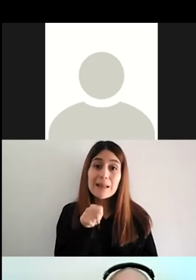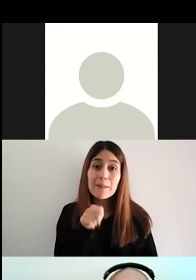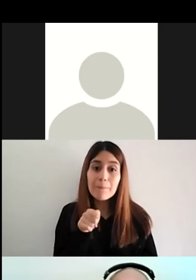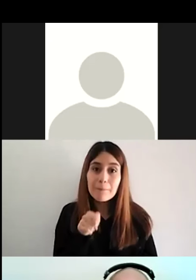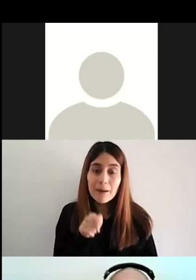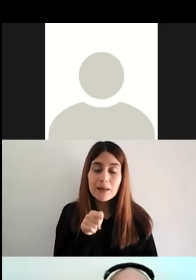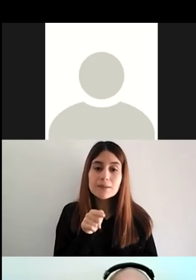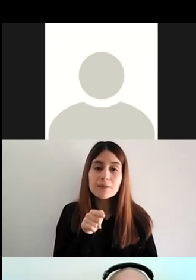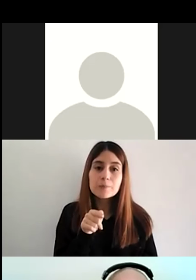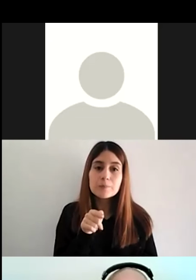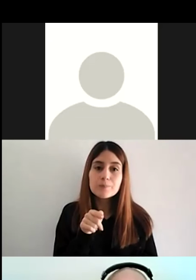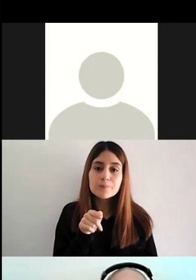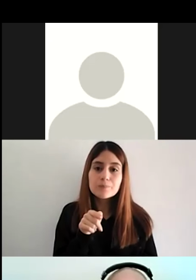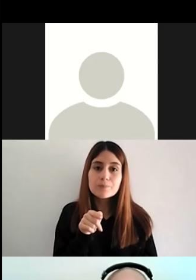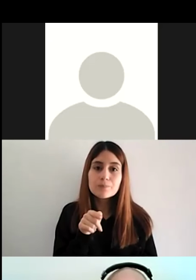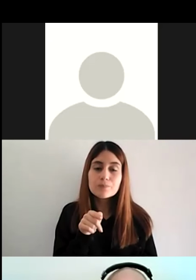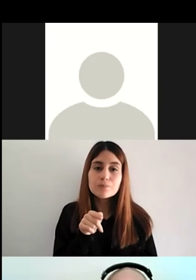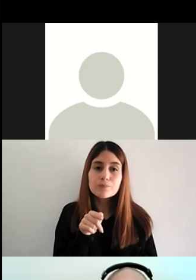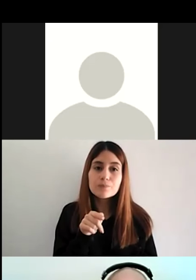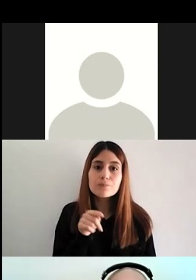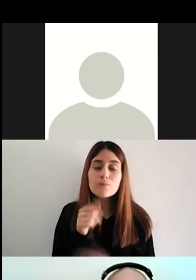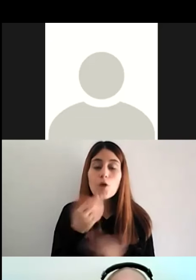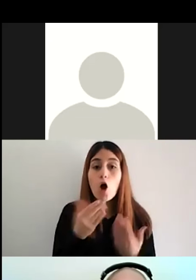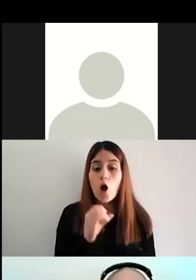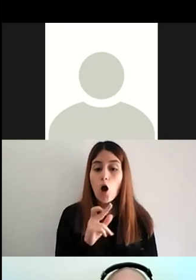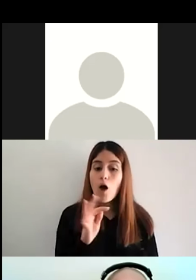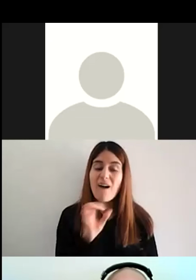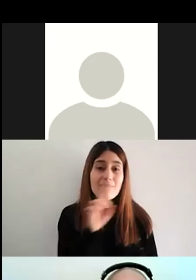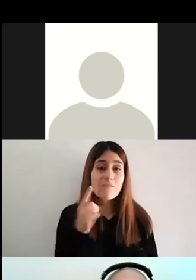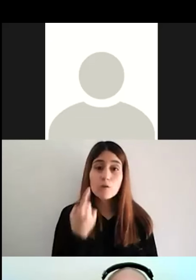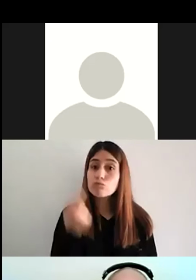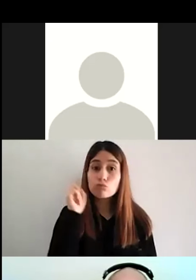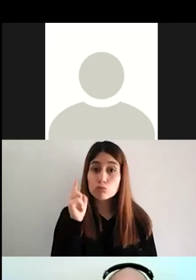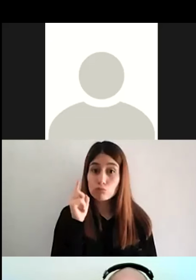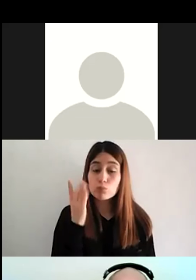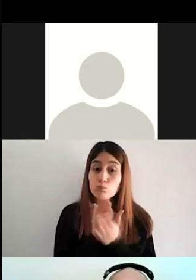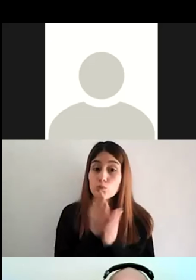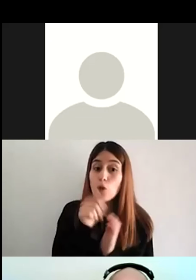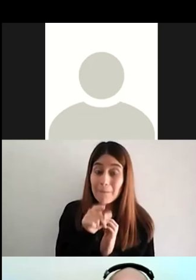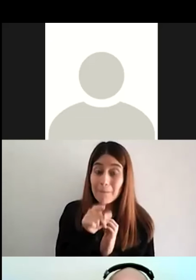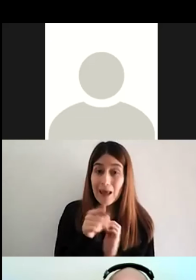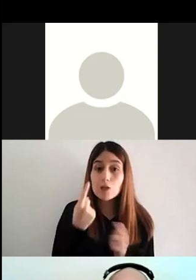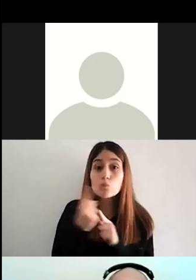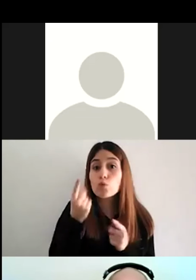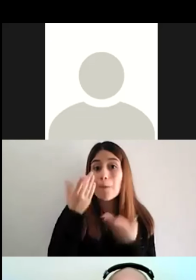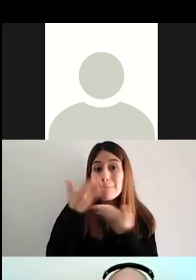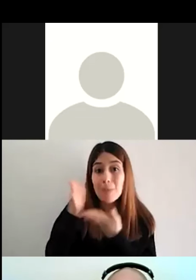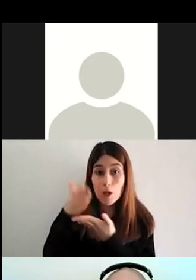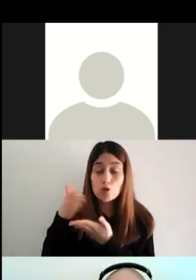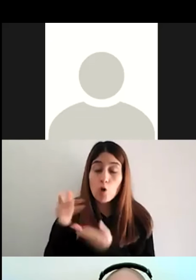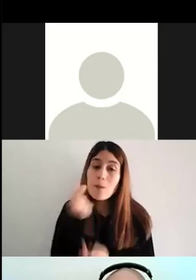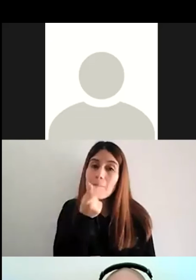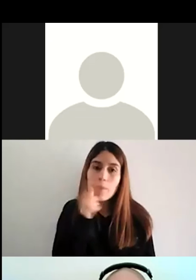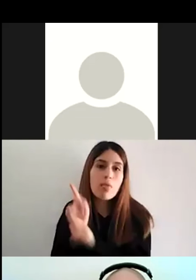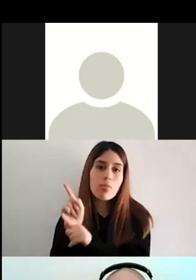esta indicação já não é considerado órfão, mas apenas para esta indicação, porque para as restantes o medicamento